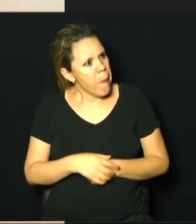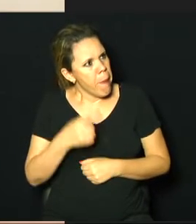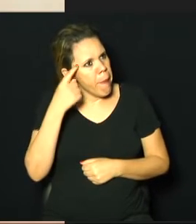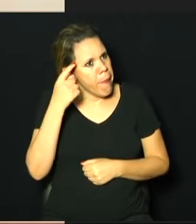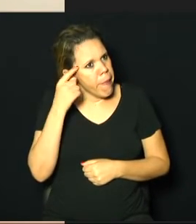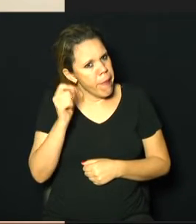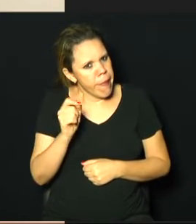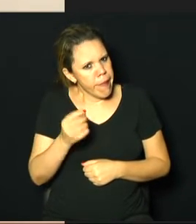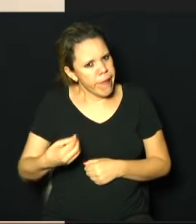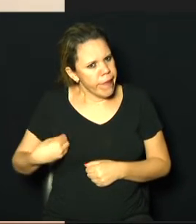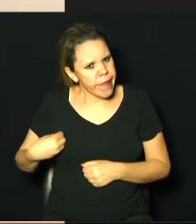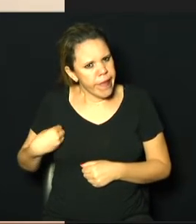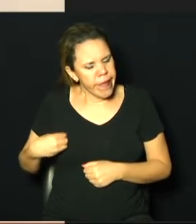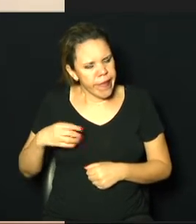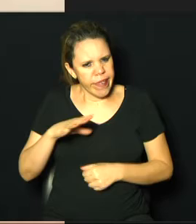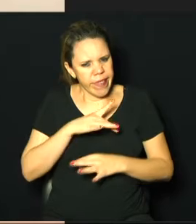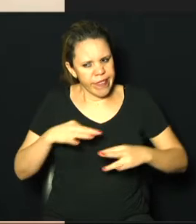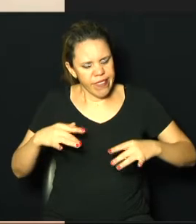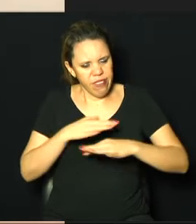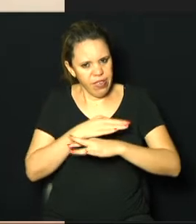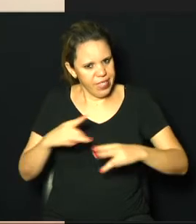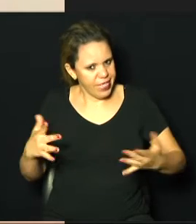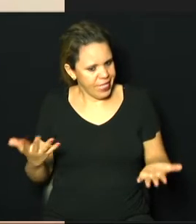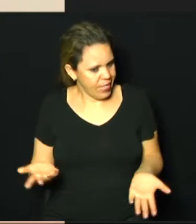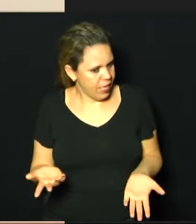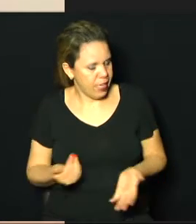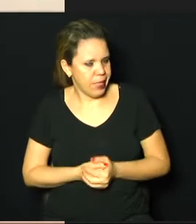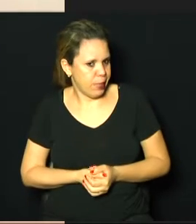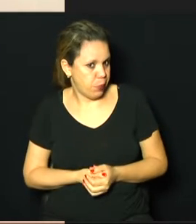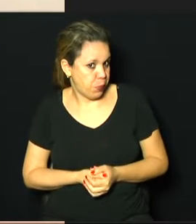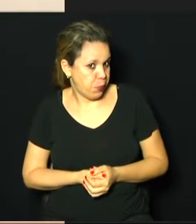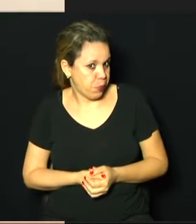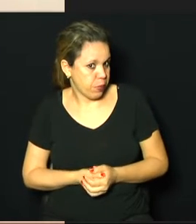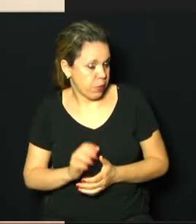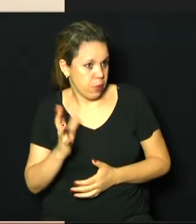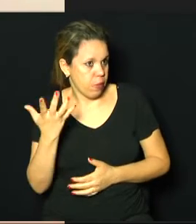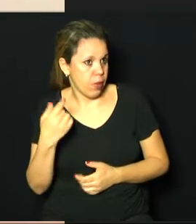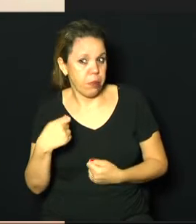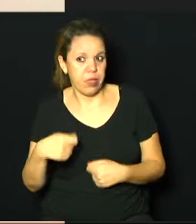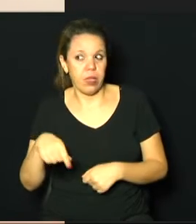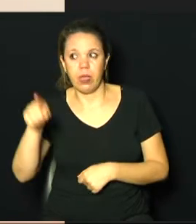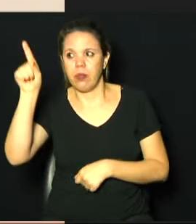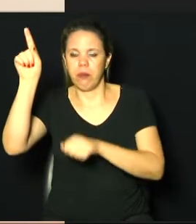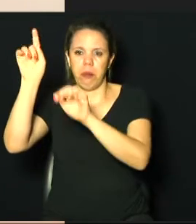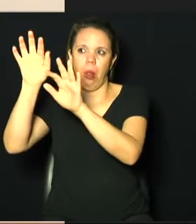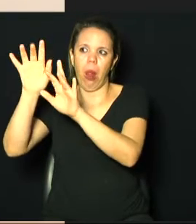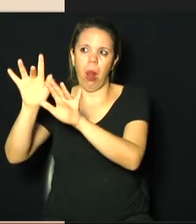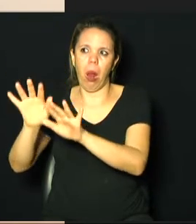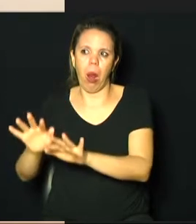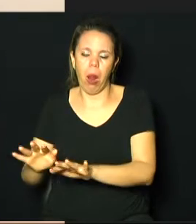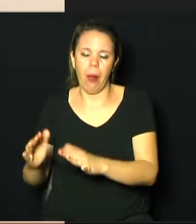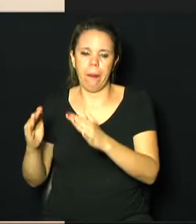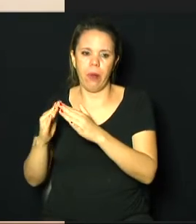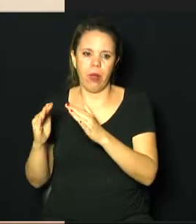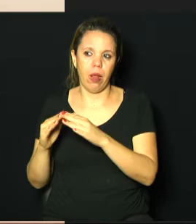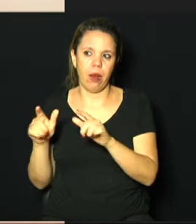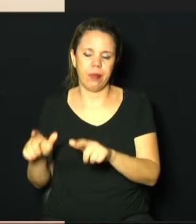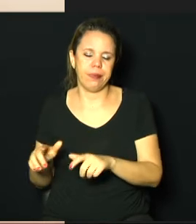pensar que nós vivemos numa cidade urbana e, de repente, a gente precisa ir para a neve, morar na